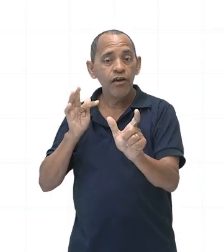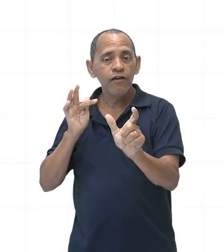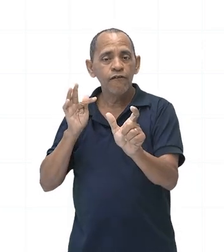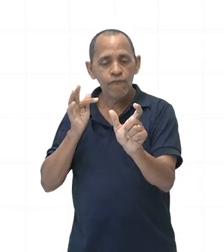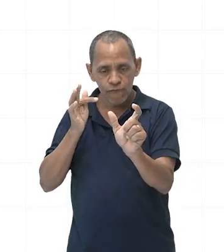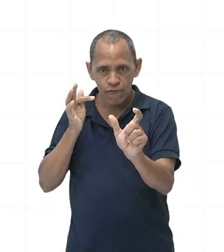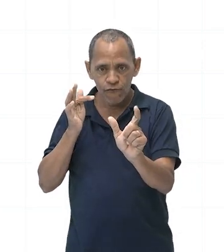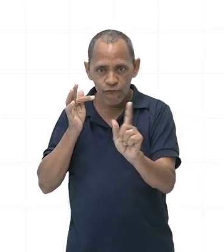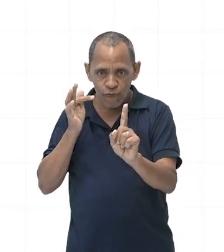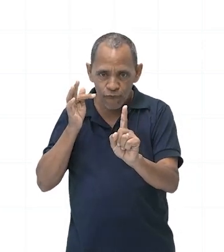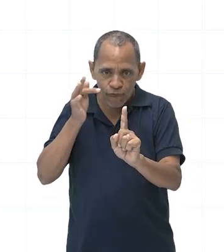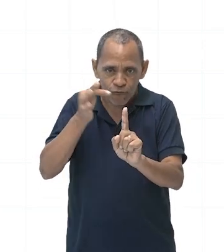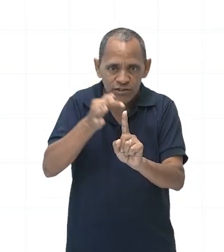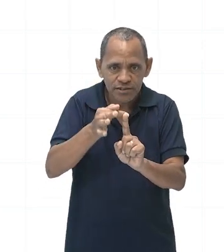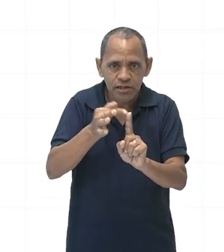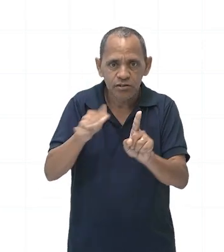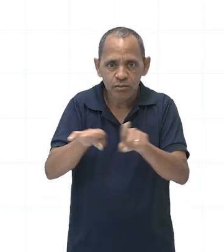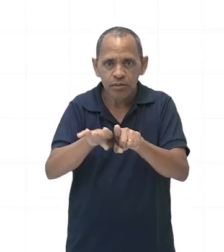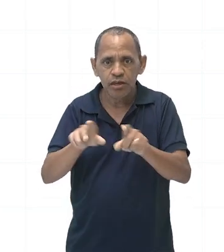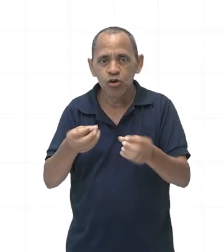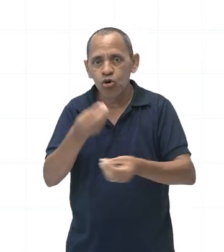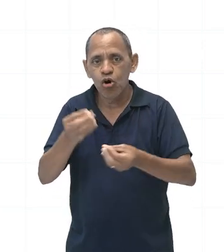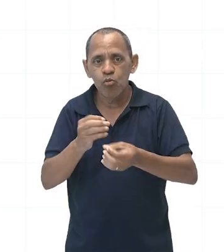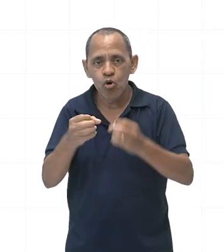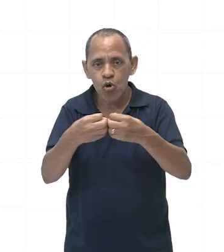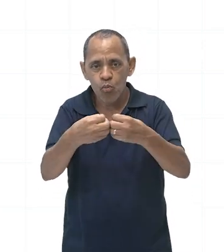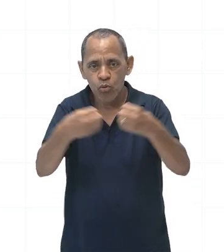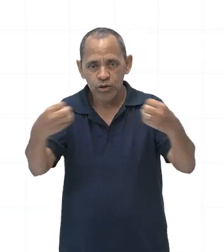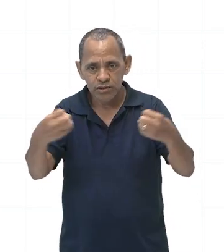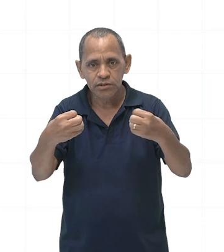com que essa oração seja uma oração